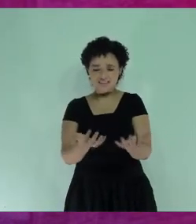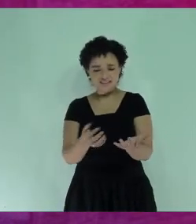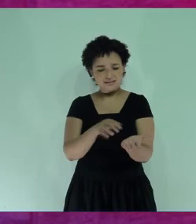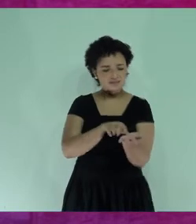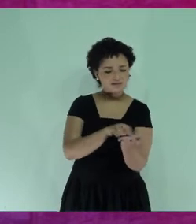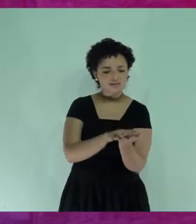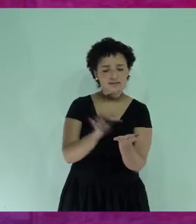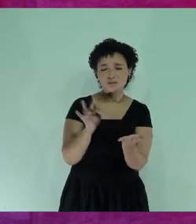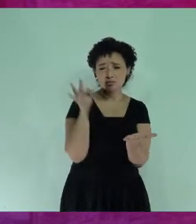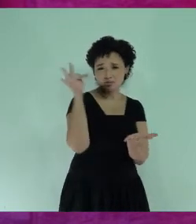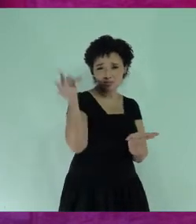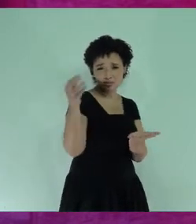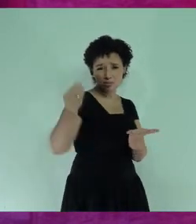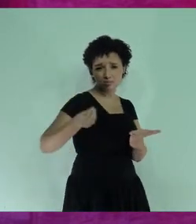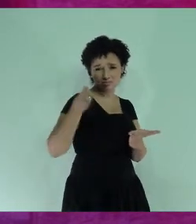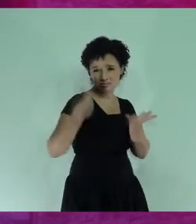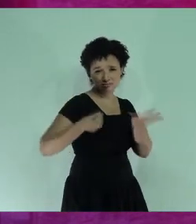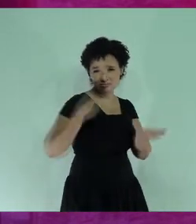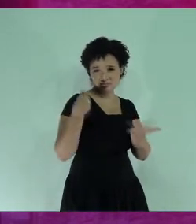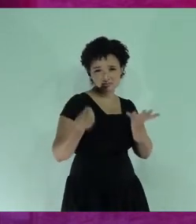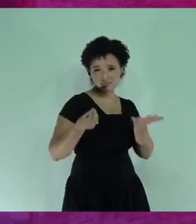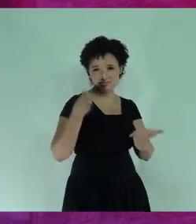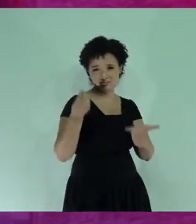a cartomante do destino.